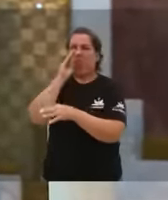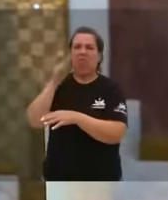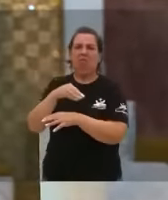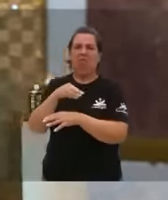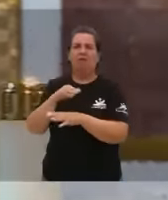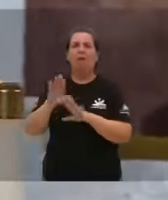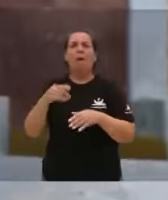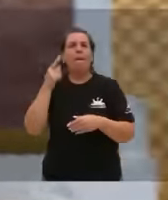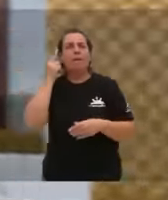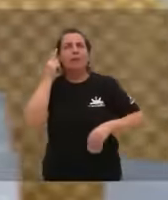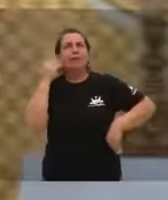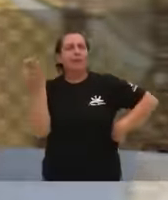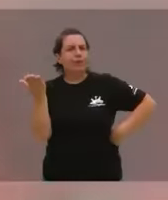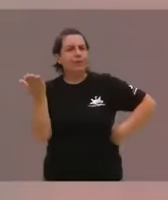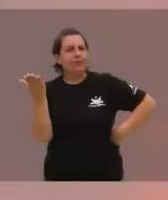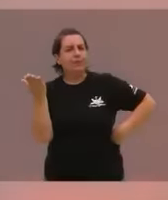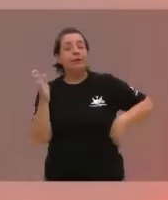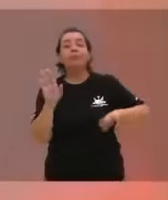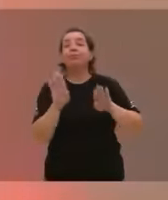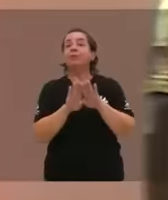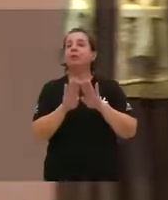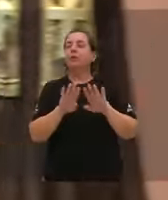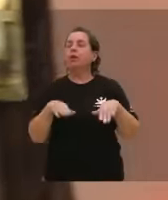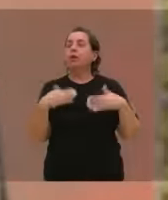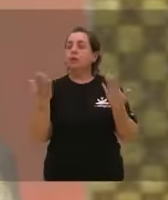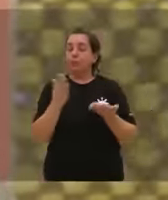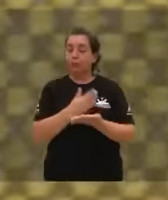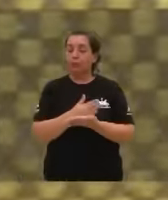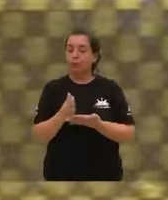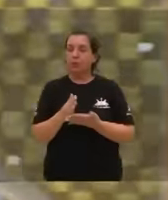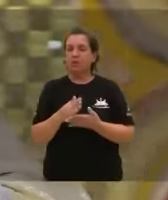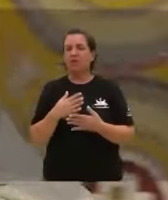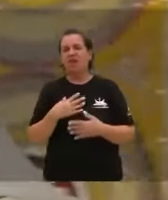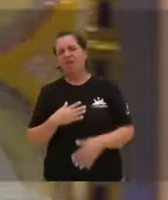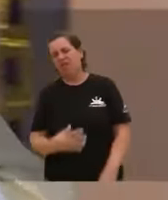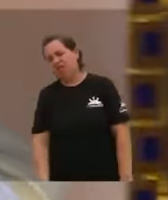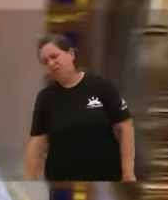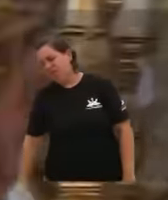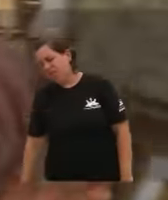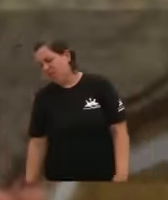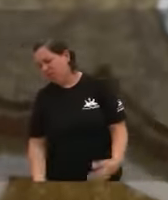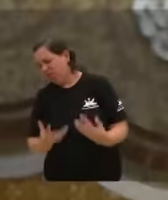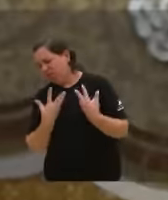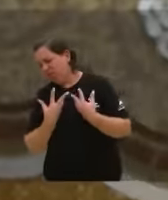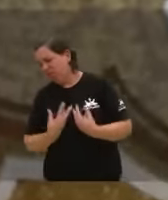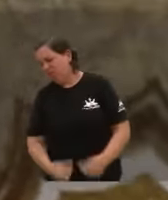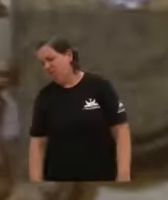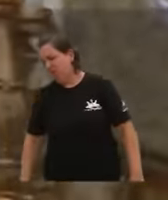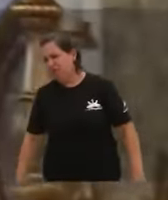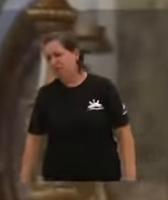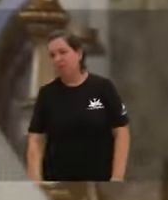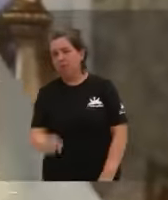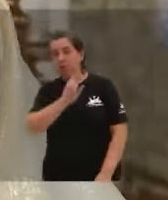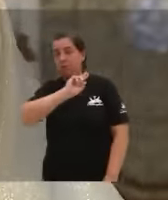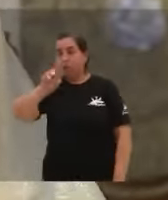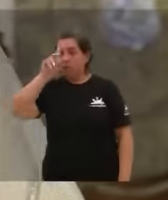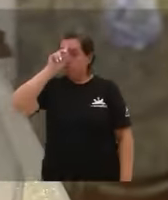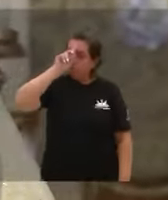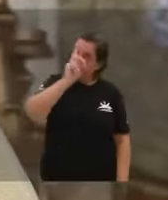E quando nós começamos a esmorecer, nosso Senhor manda a